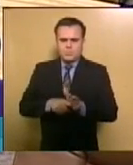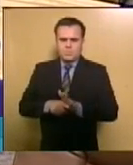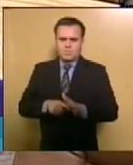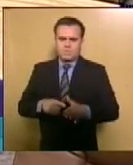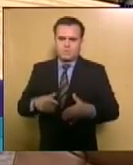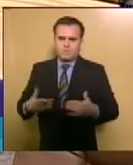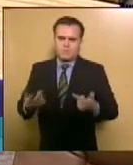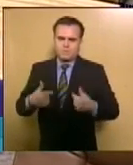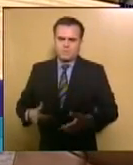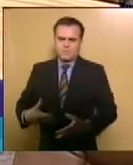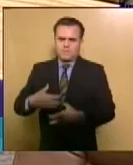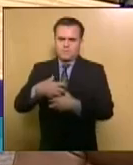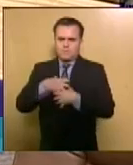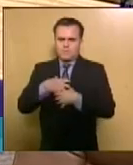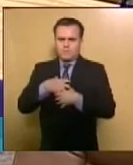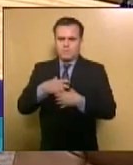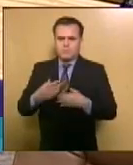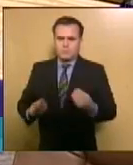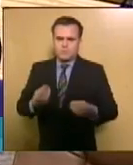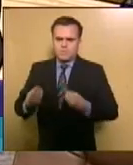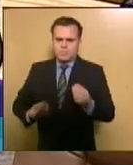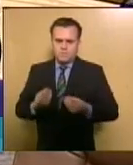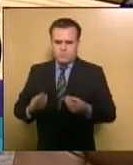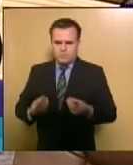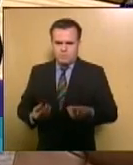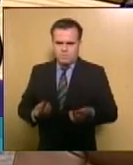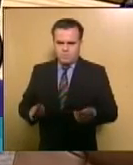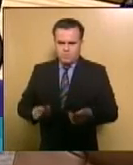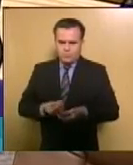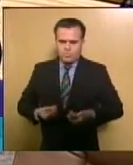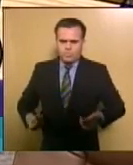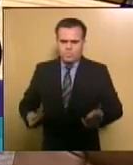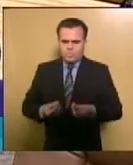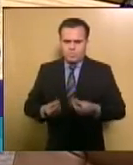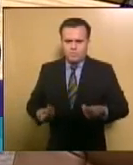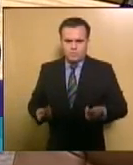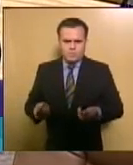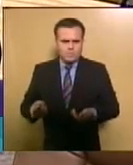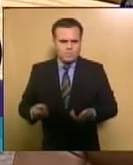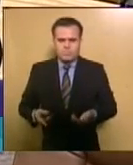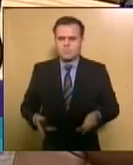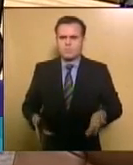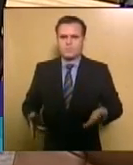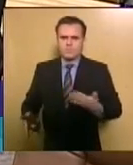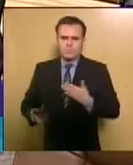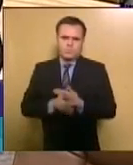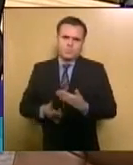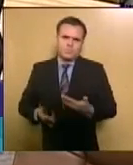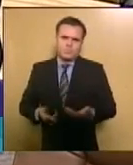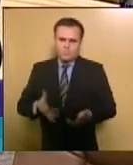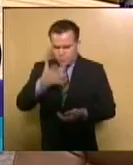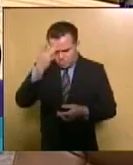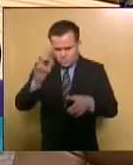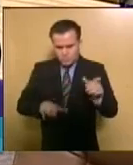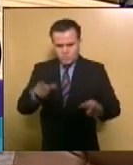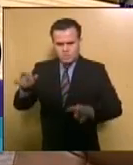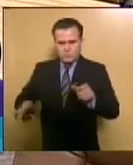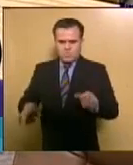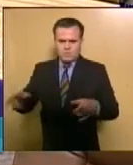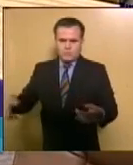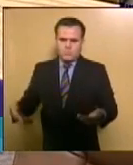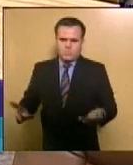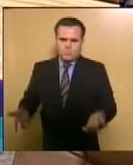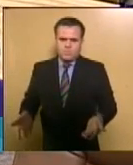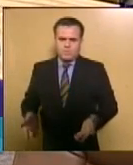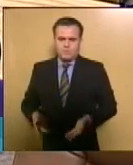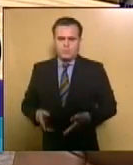algo nesse sentido do desse dessa sensação essa sensação de Seguridade as pessoas que dizem isso é a partir de